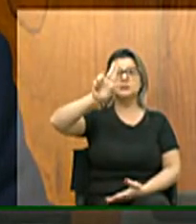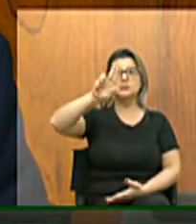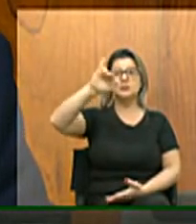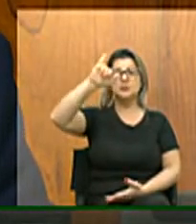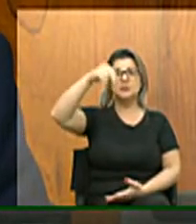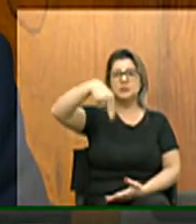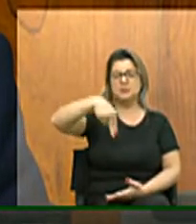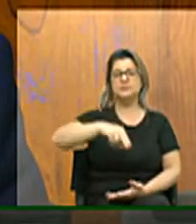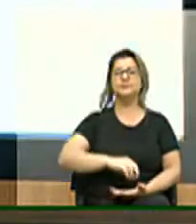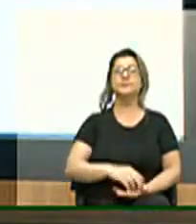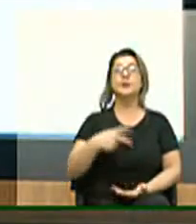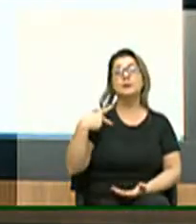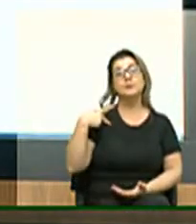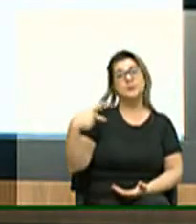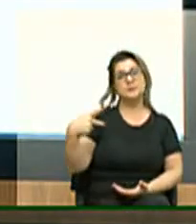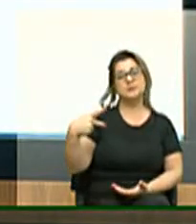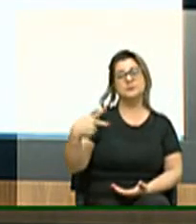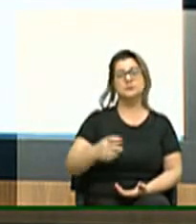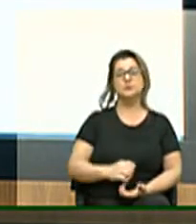Presidente, eu tenho uma questão.